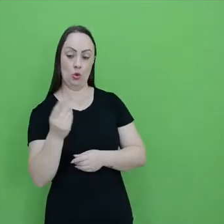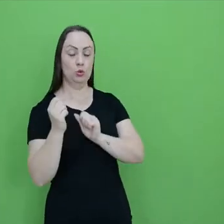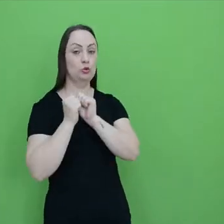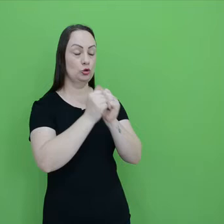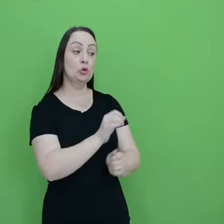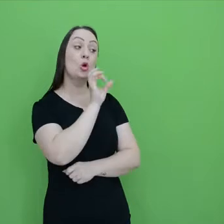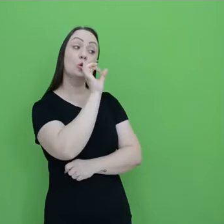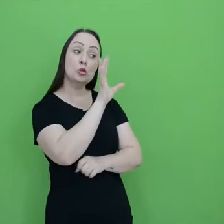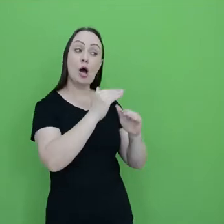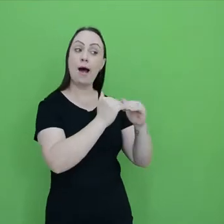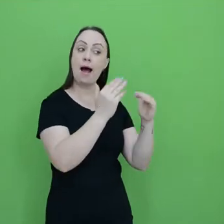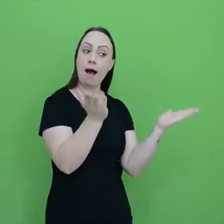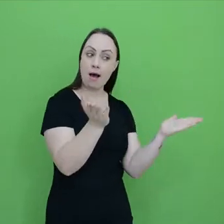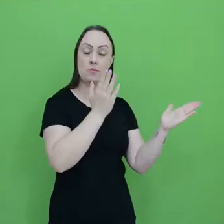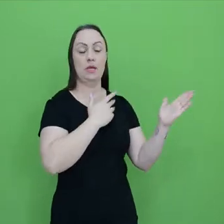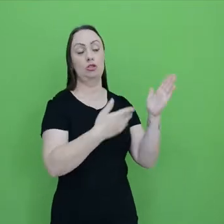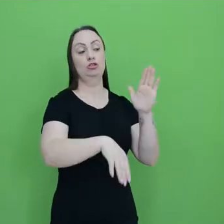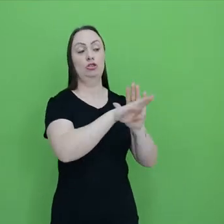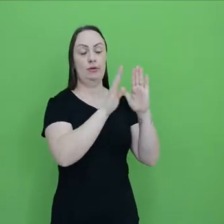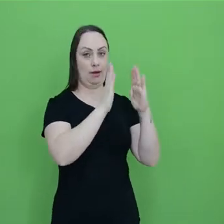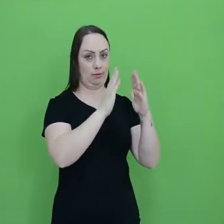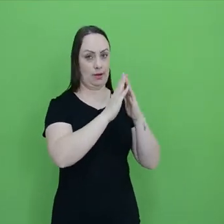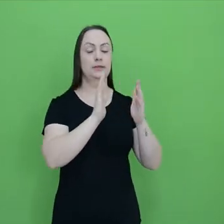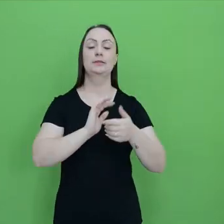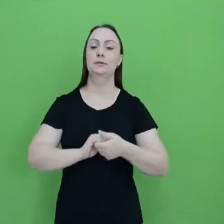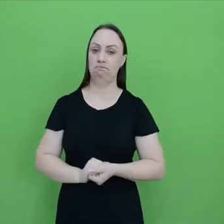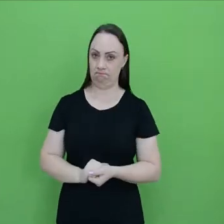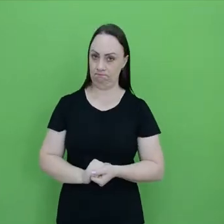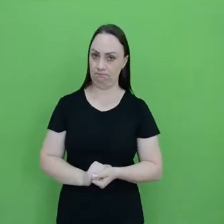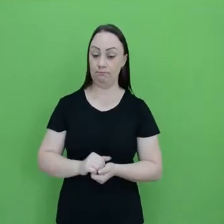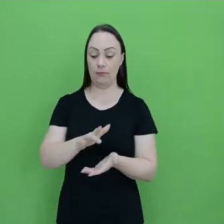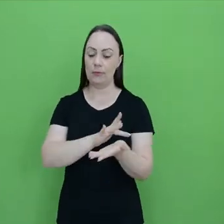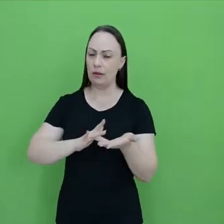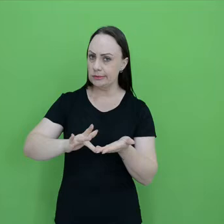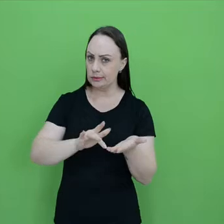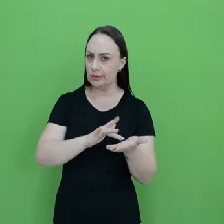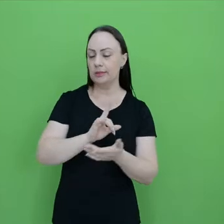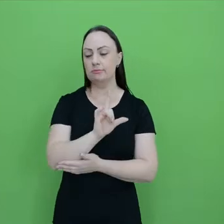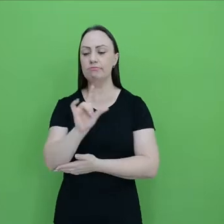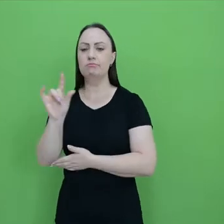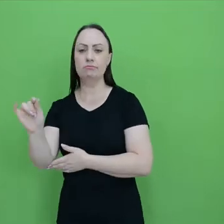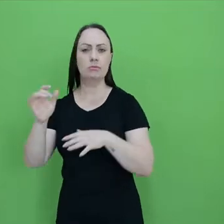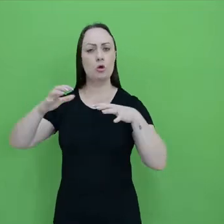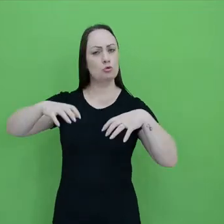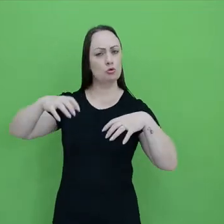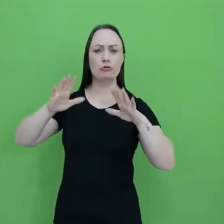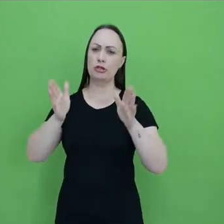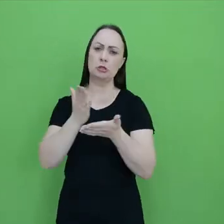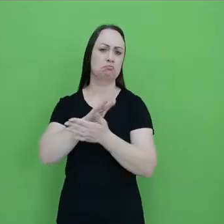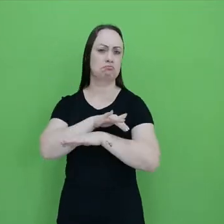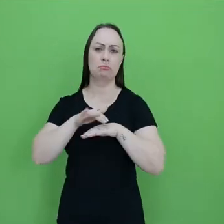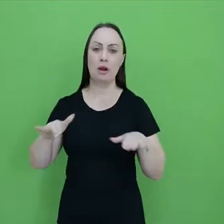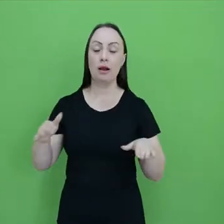em coro, só abra quando chegar em casa. A cigana saiu da caverna, a chuva